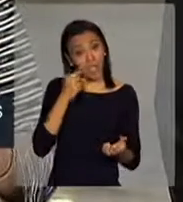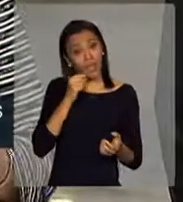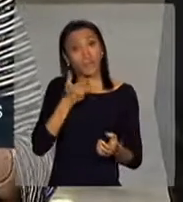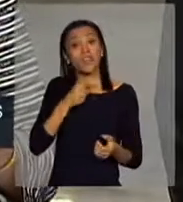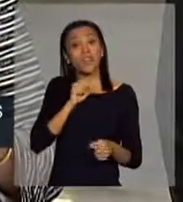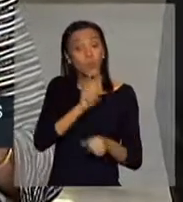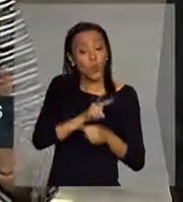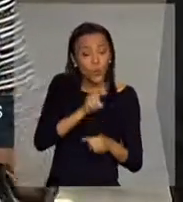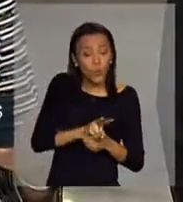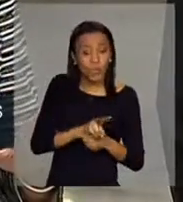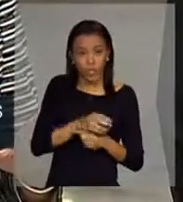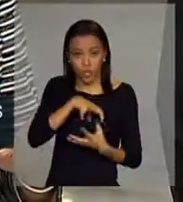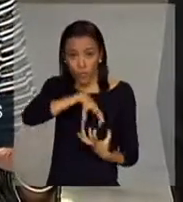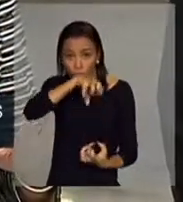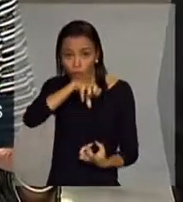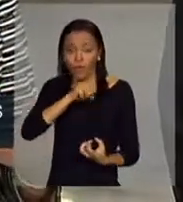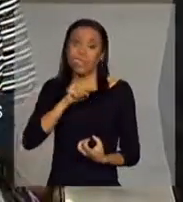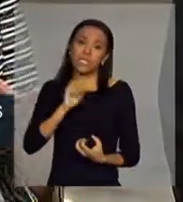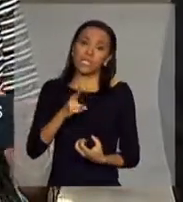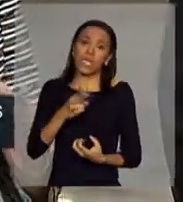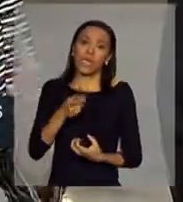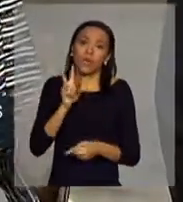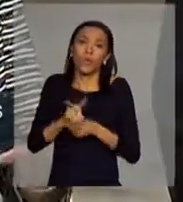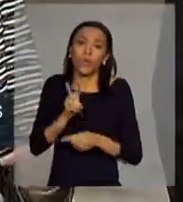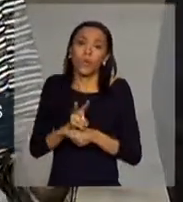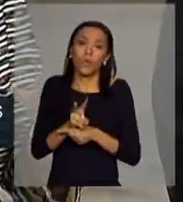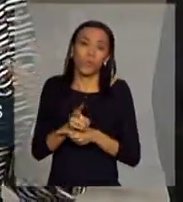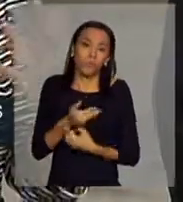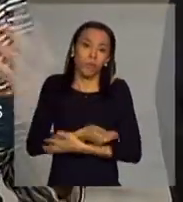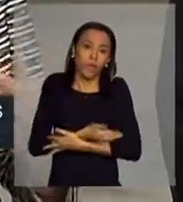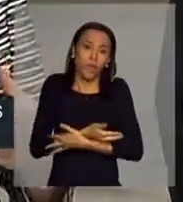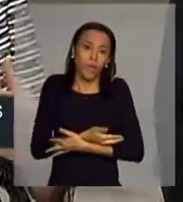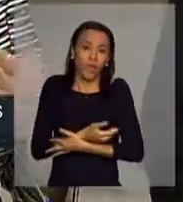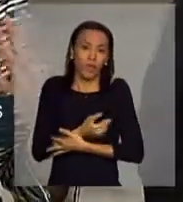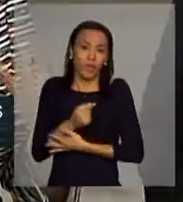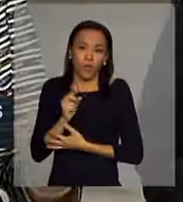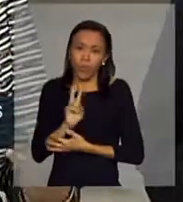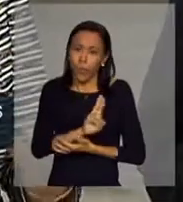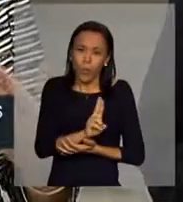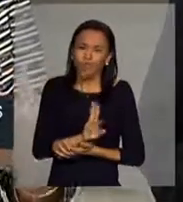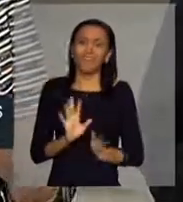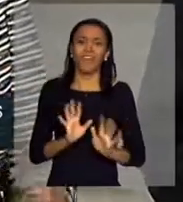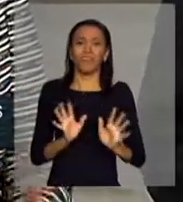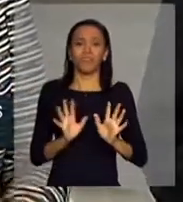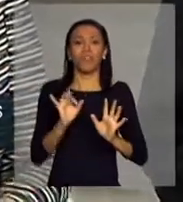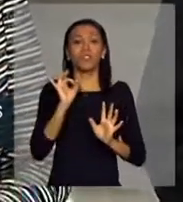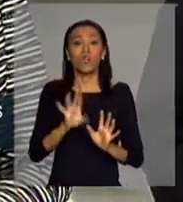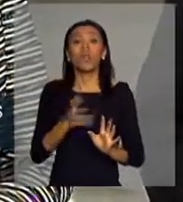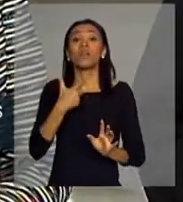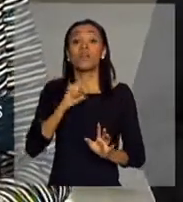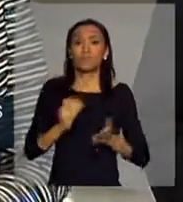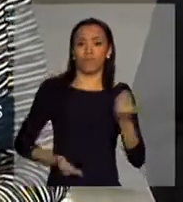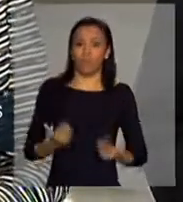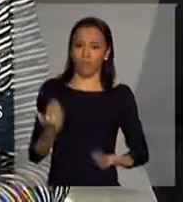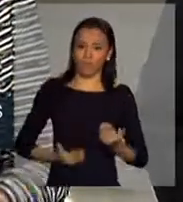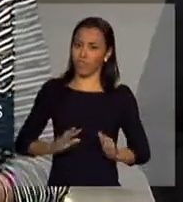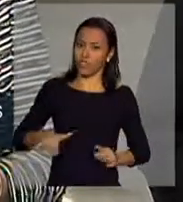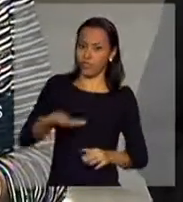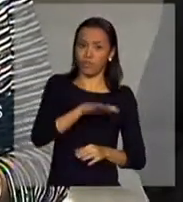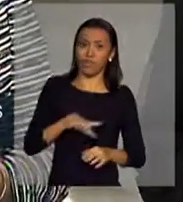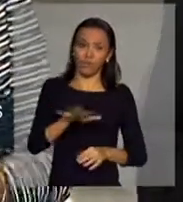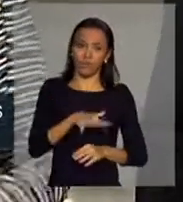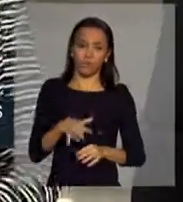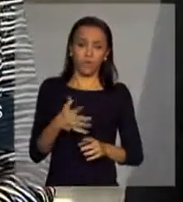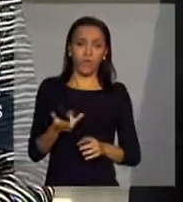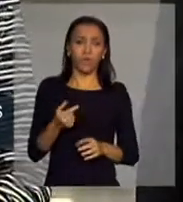se é babá, não entramos nesse mérito. A relação entre empregador e empregado é que vai estabelecer. Tá. Esse banco de